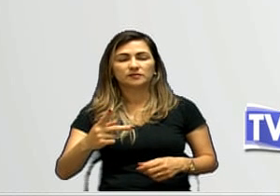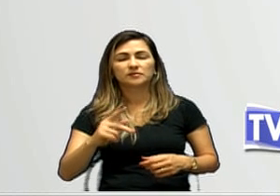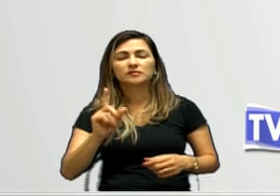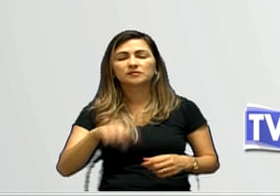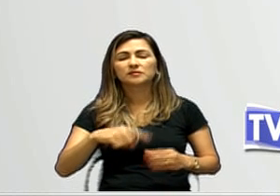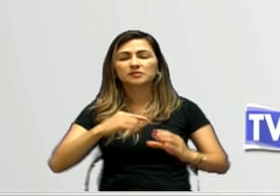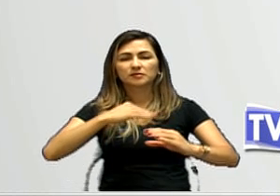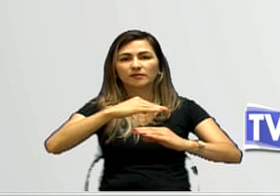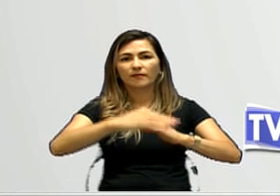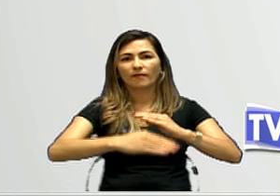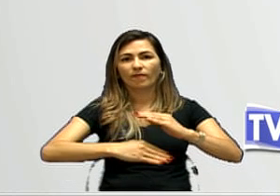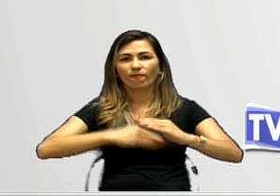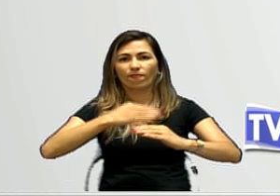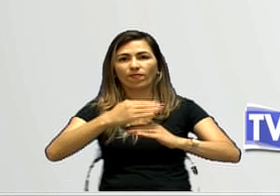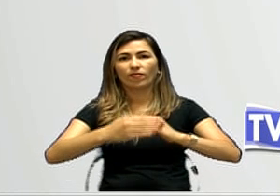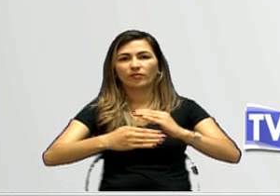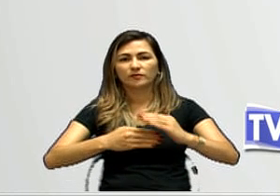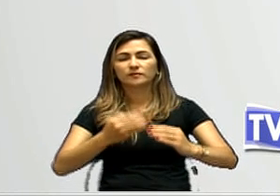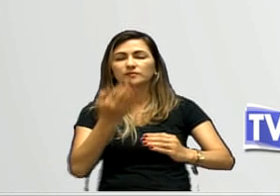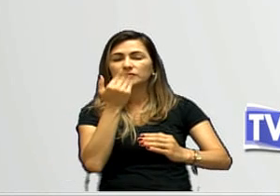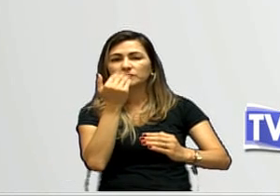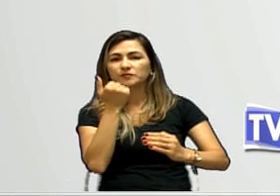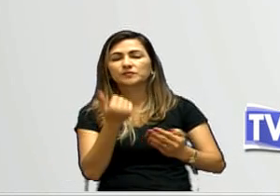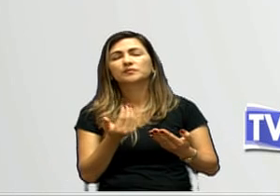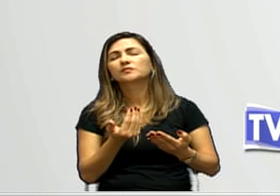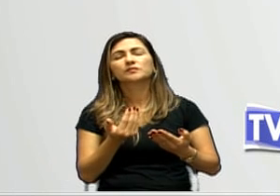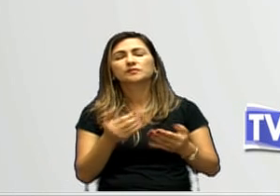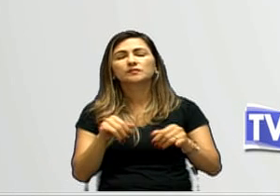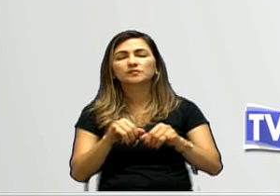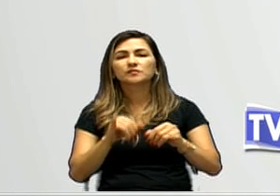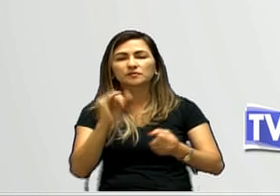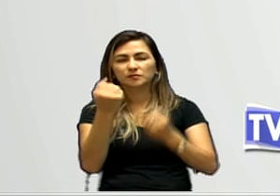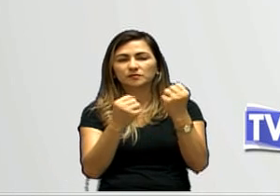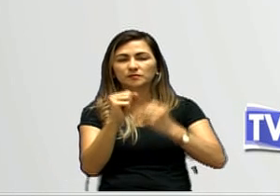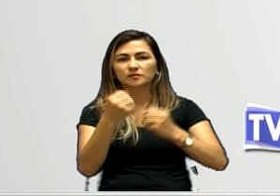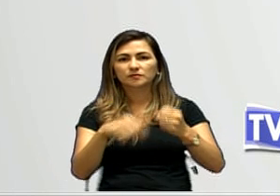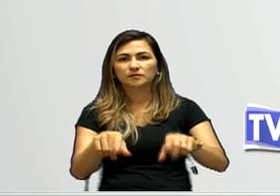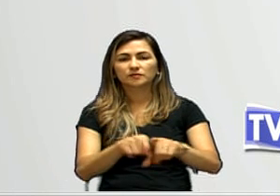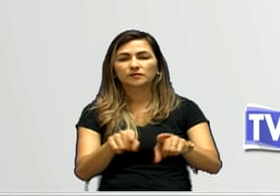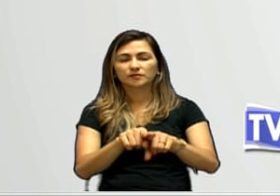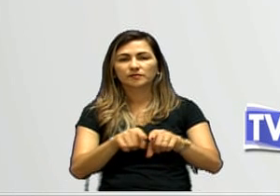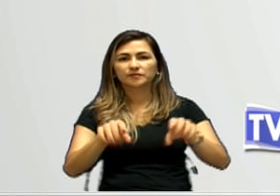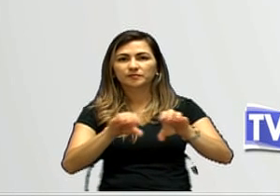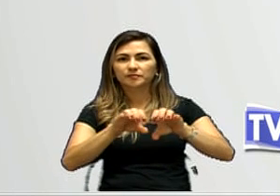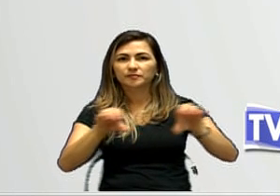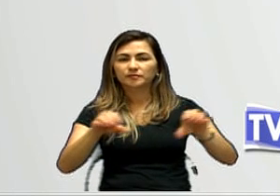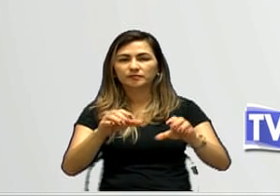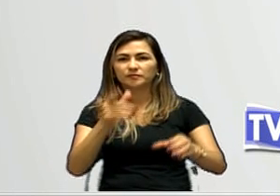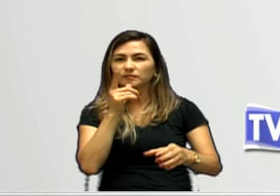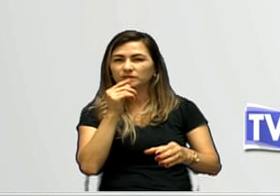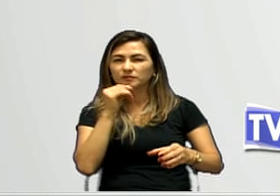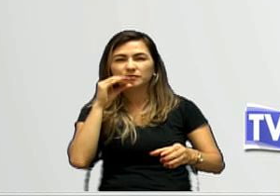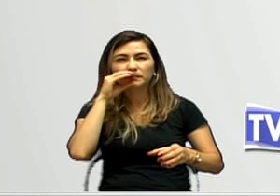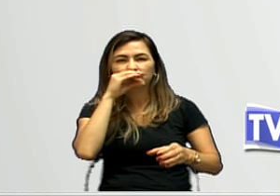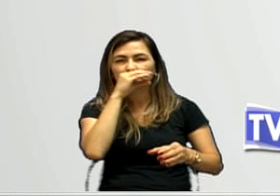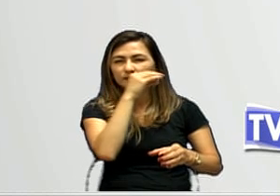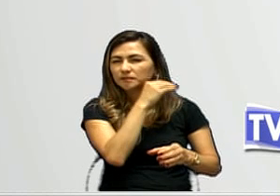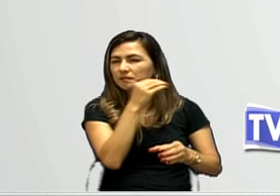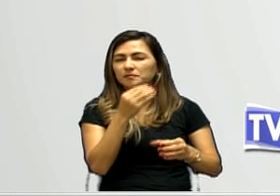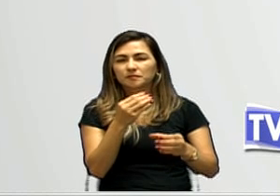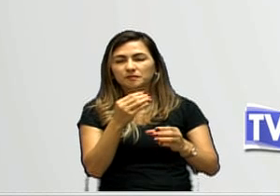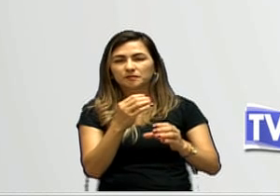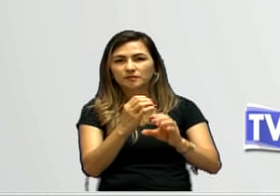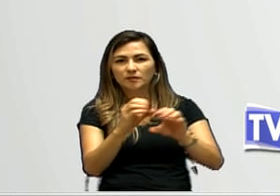filmes para embalagens e alimentos, embalagens industriais, cordas, tubos para água quente, fios e cabos, frascos, caixas de